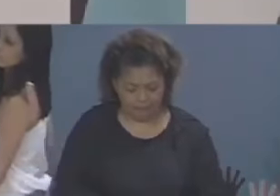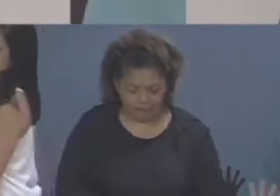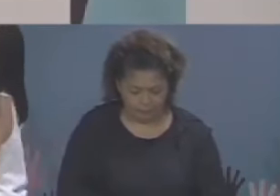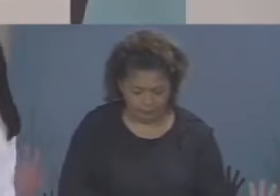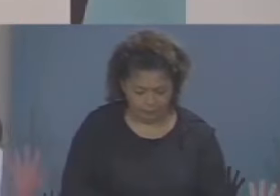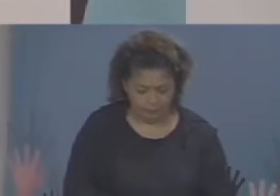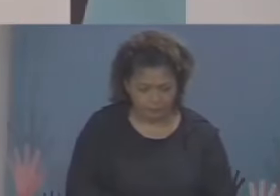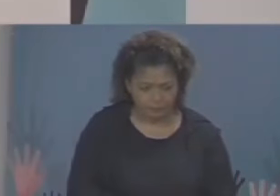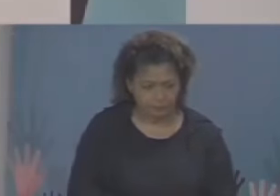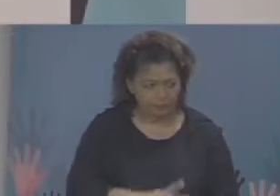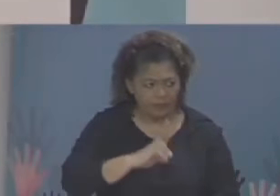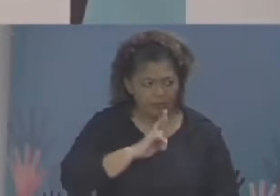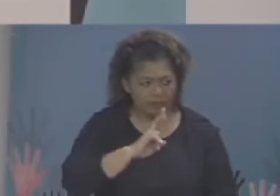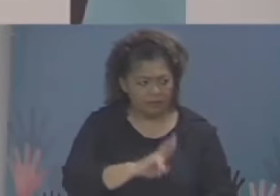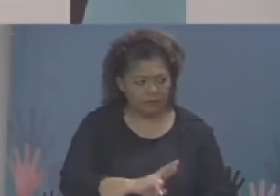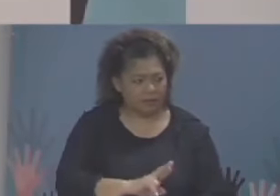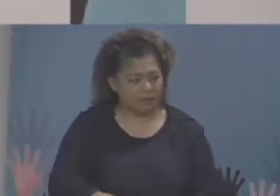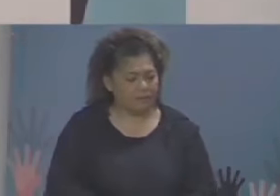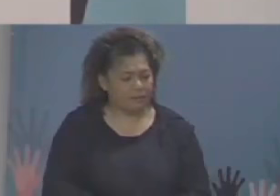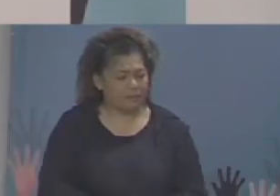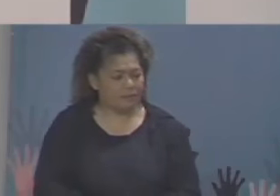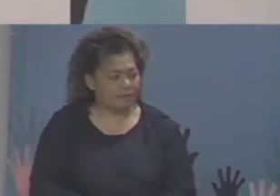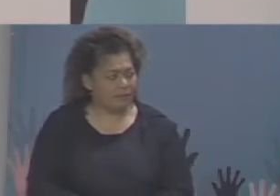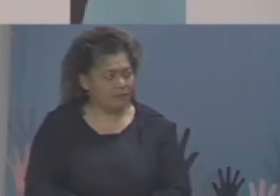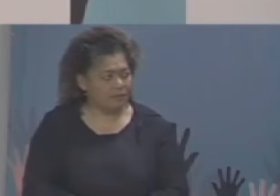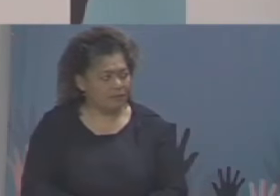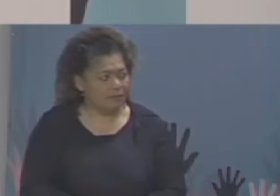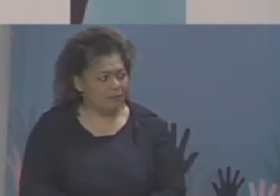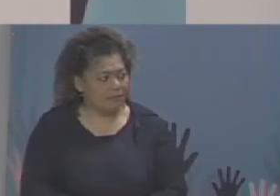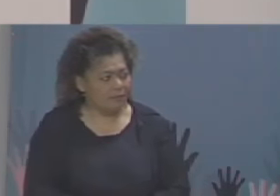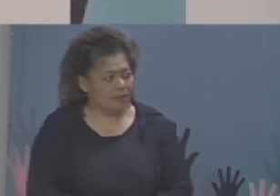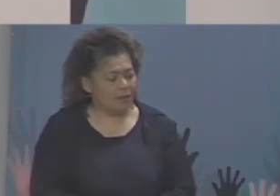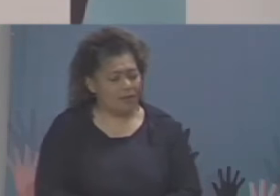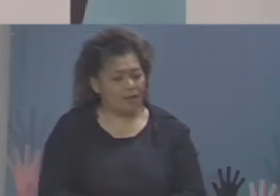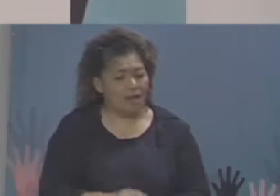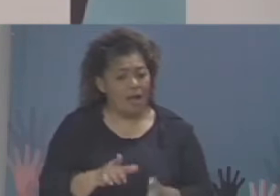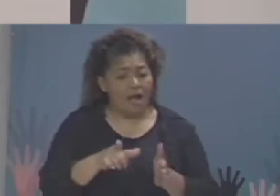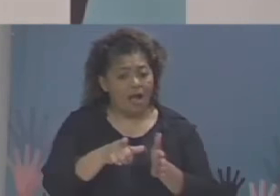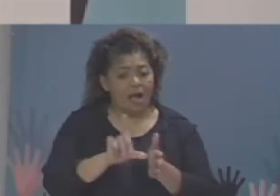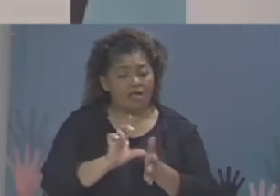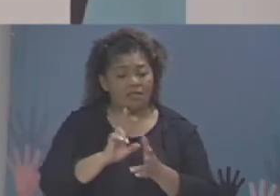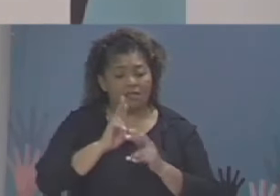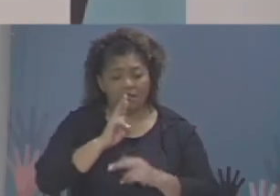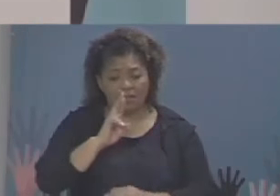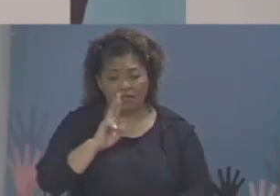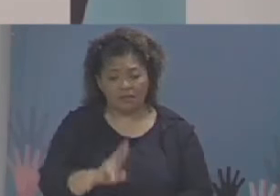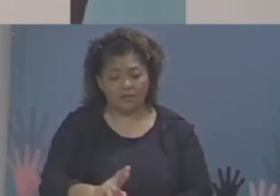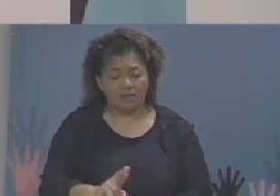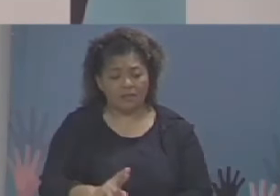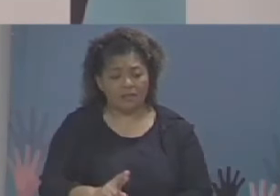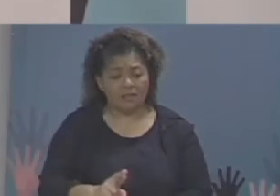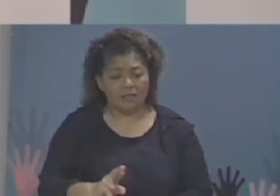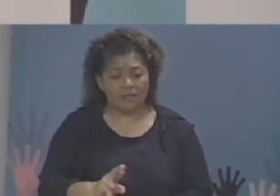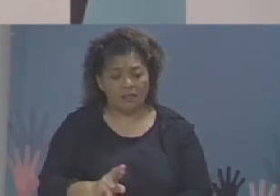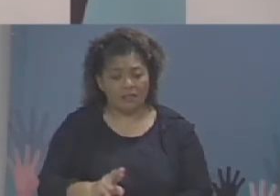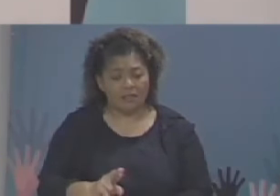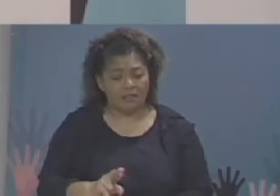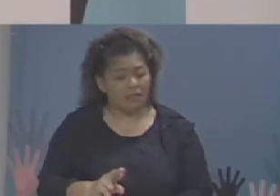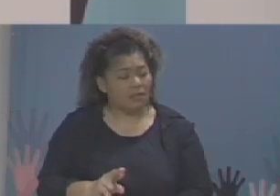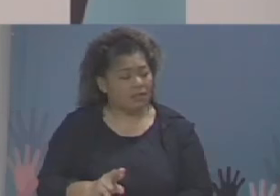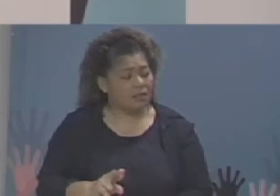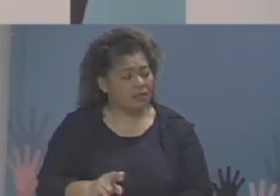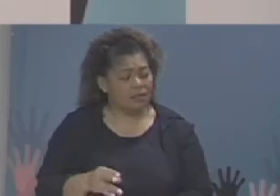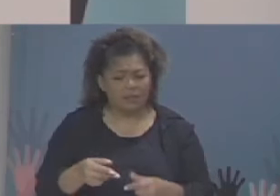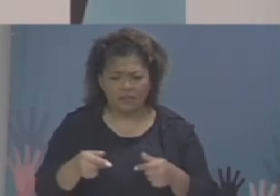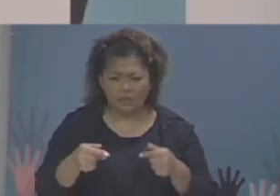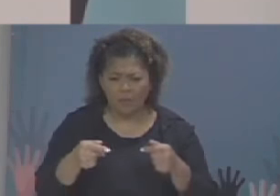Candidato, você terá 3 minutos, mas antes da sua resposta, a nossa comissão está atenta, ela